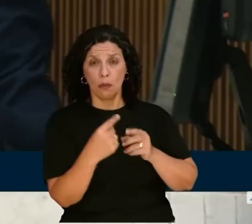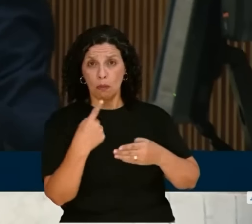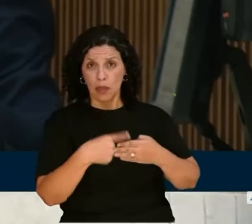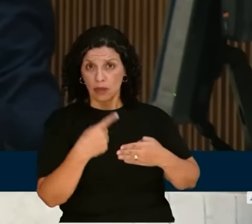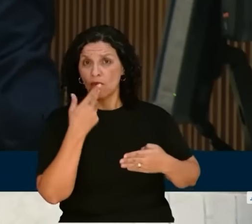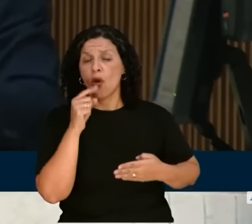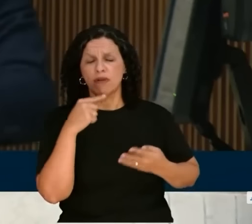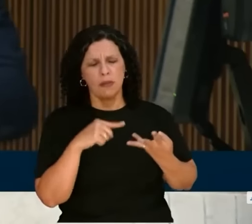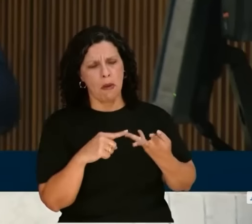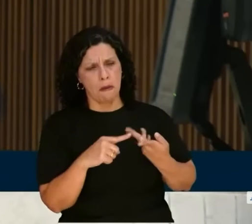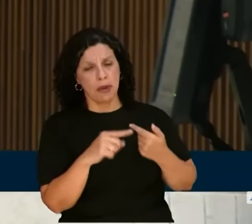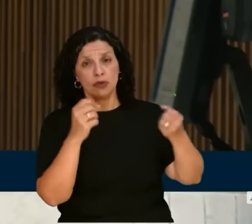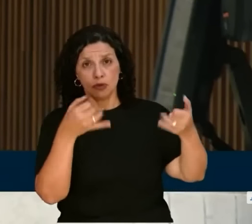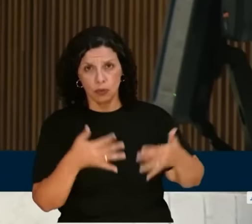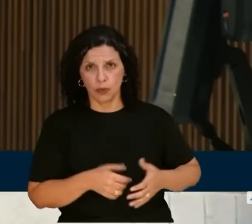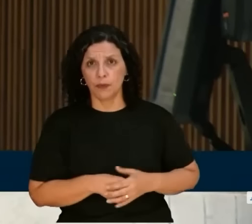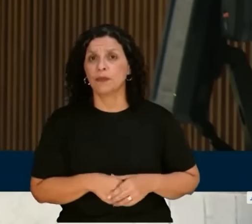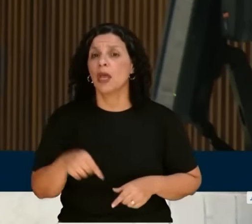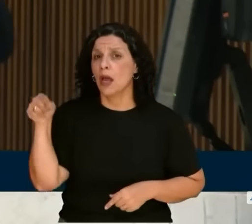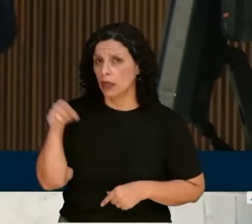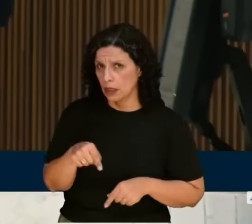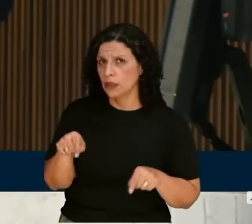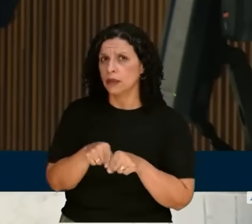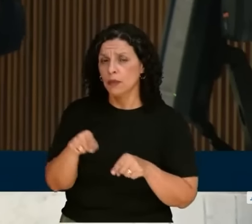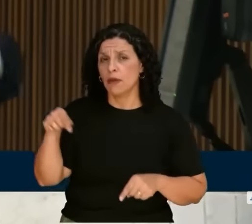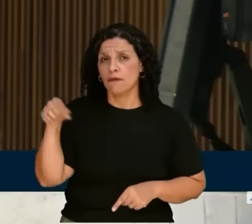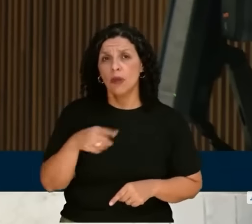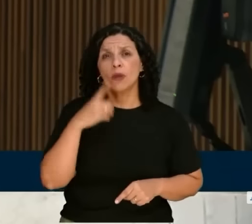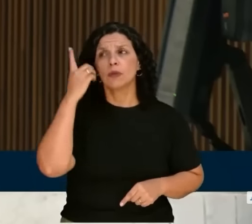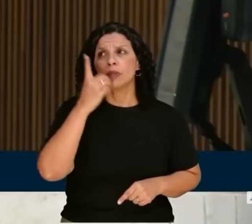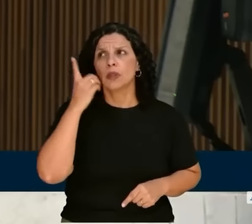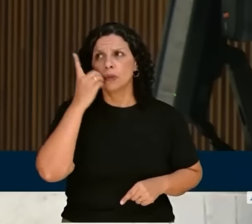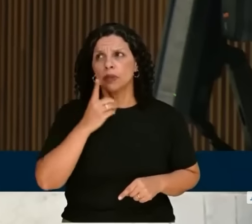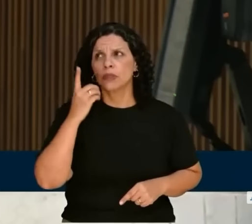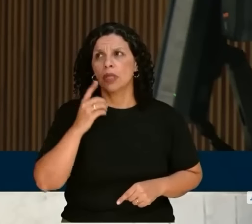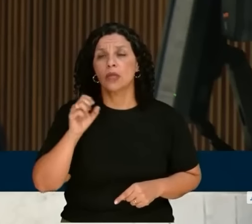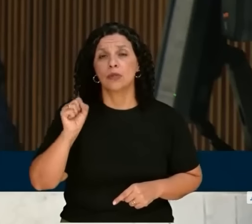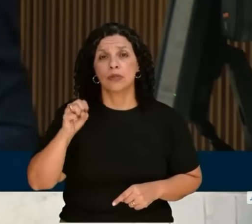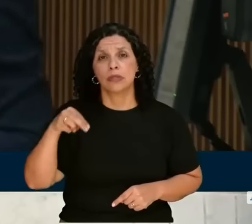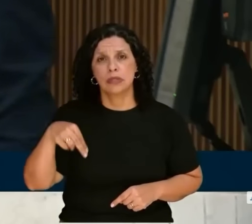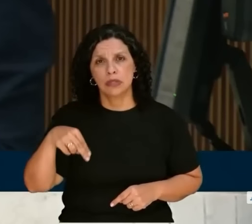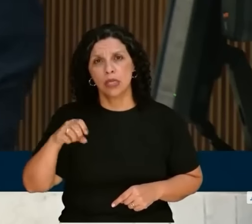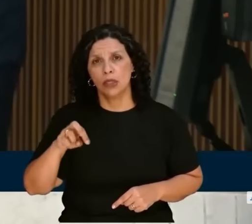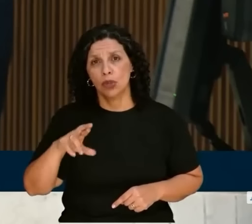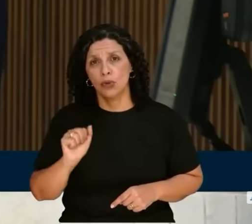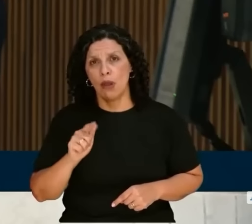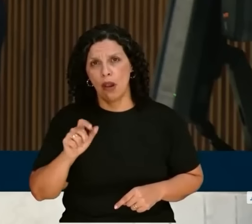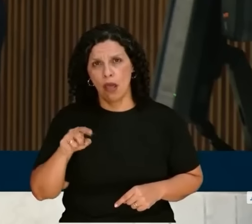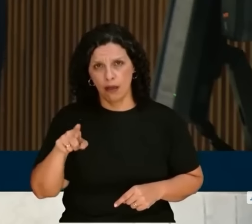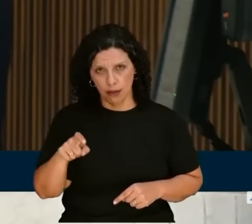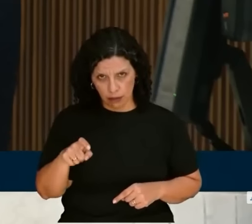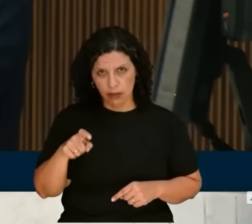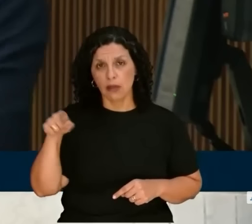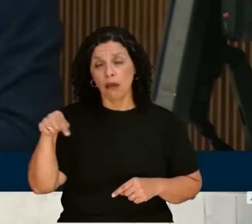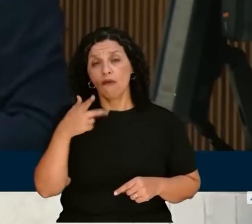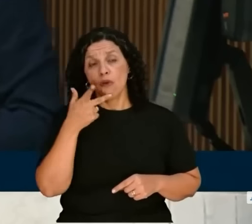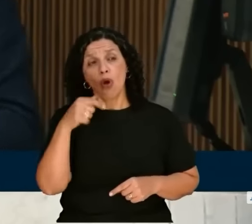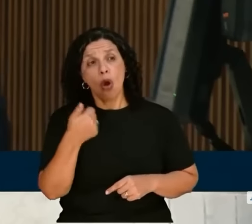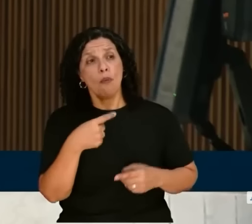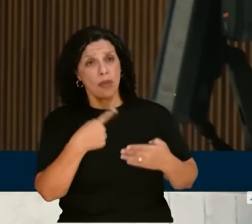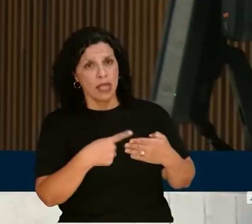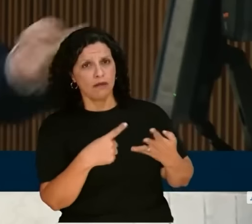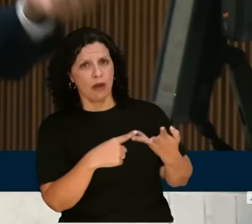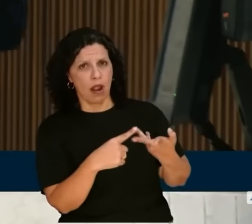pedágio. Teve aqui o deputado Sandro Alex, que é secretário de Obras, contando como seria o